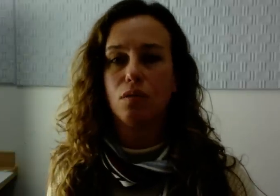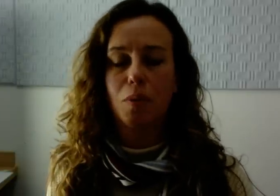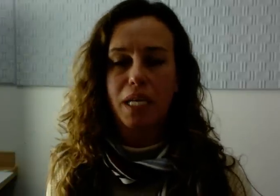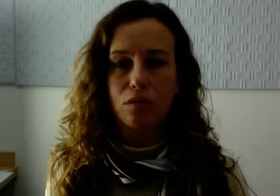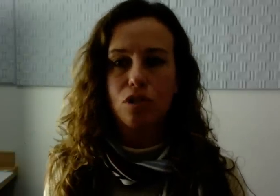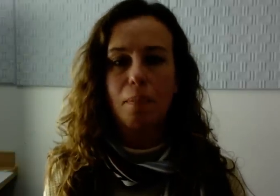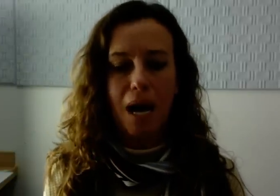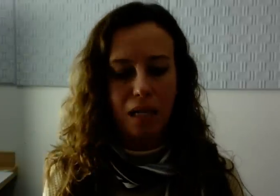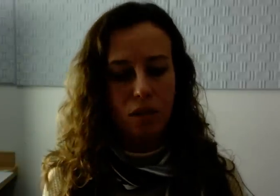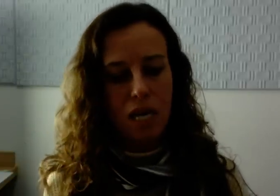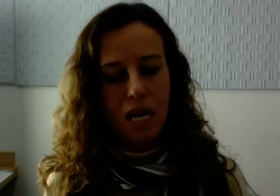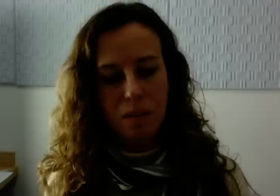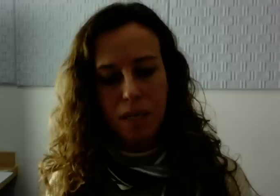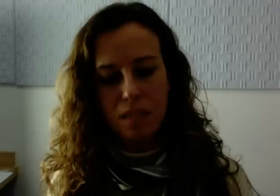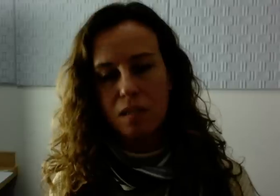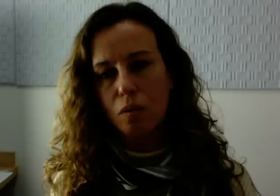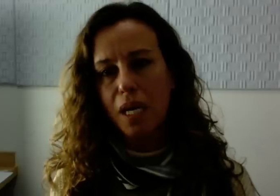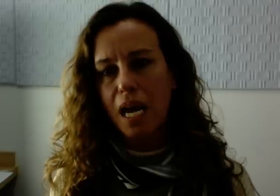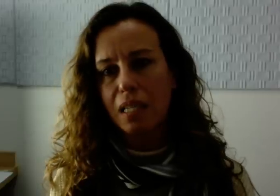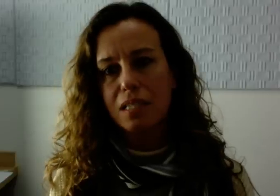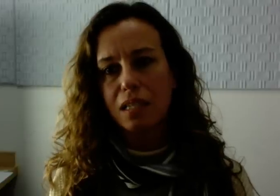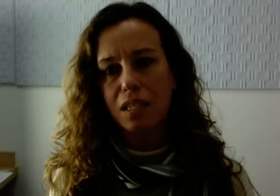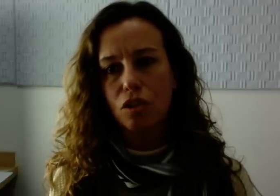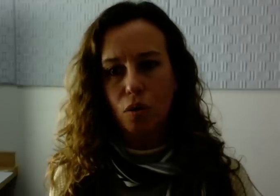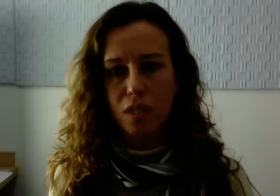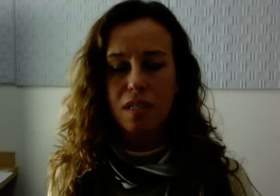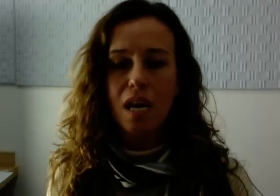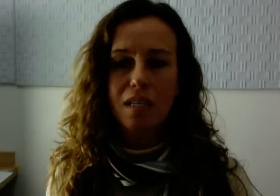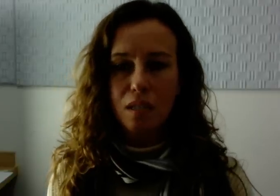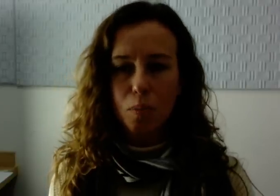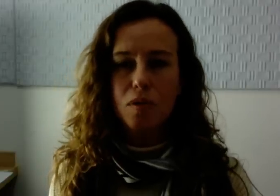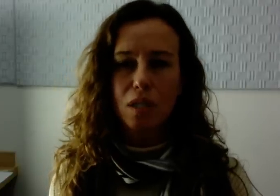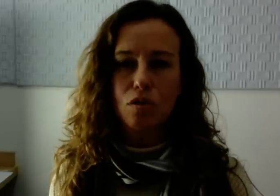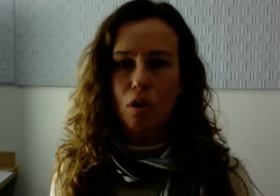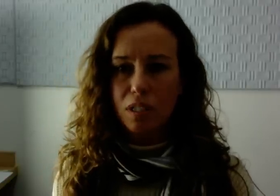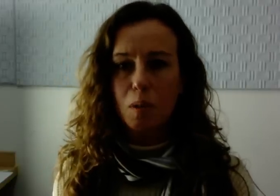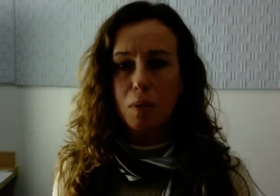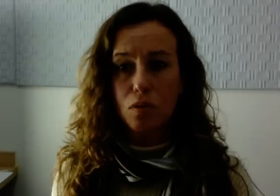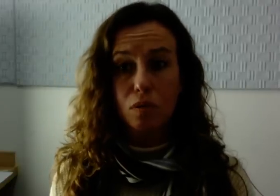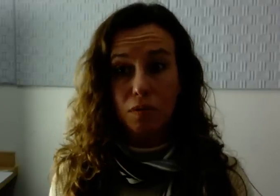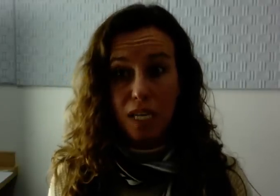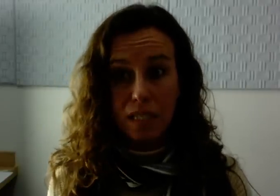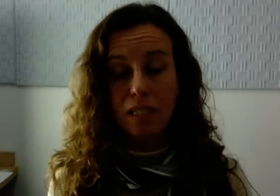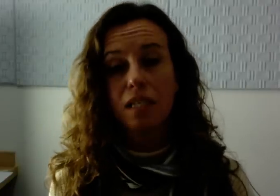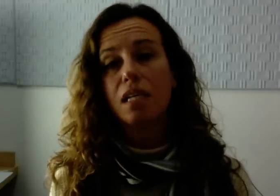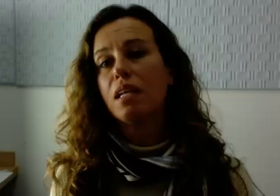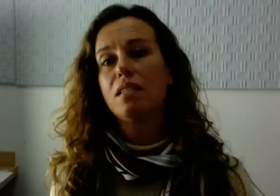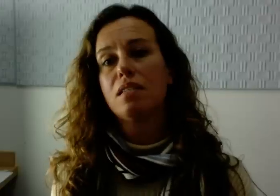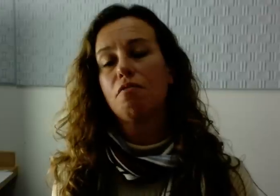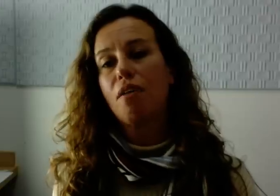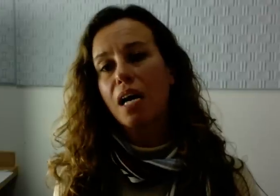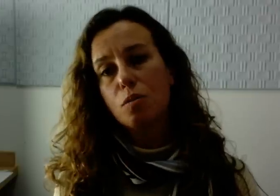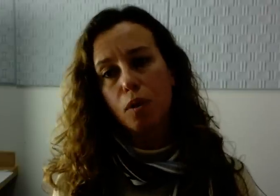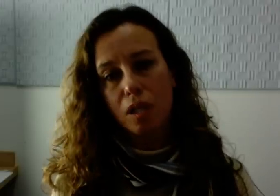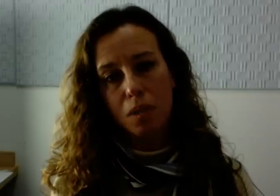tem na no no mercado de trabalho as empresas são obrigadas a ter de 2 a 5% de cotas para pessoa com deficiência né